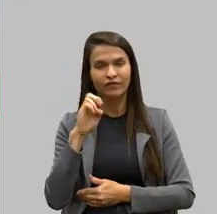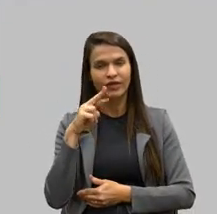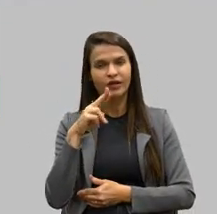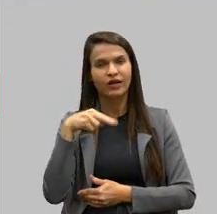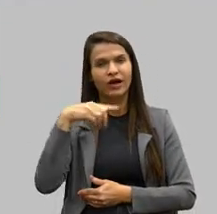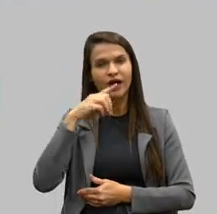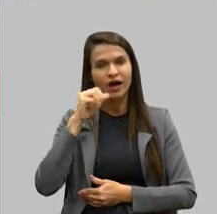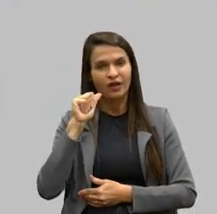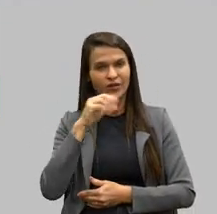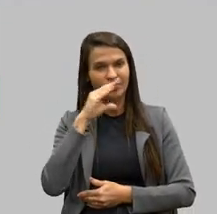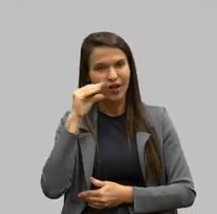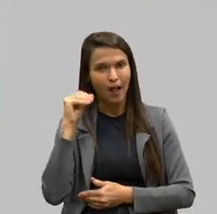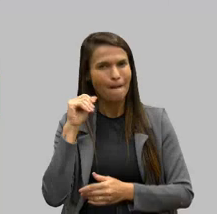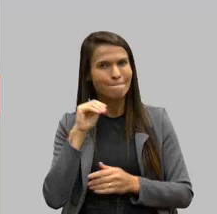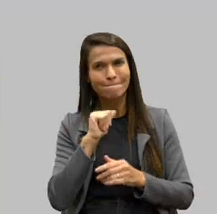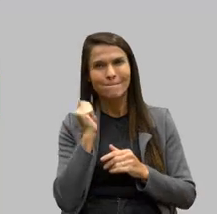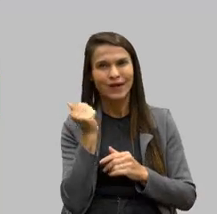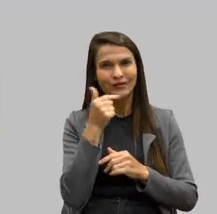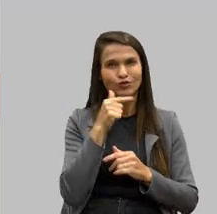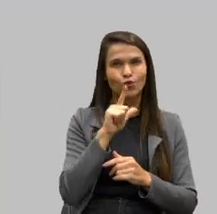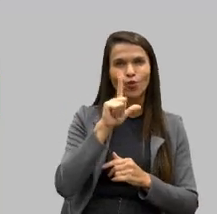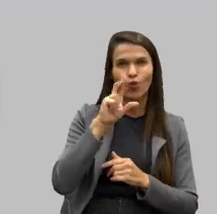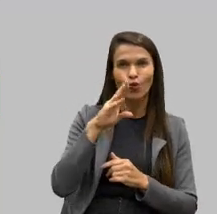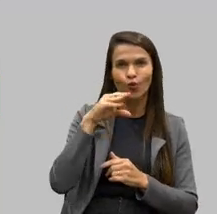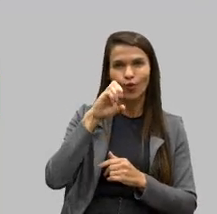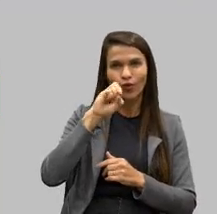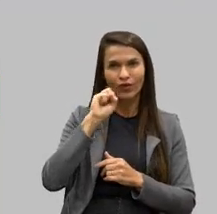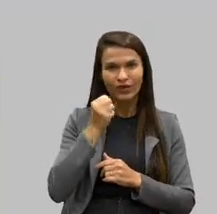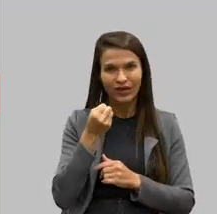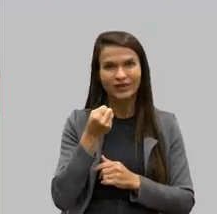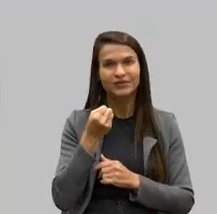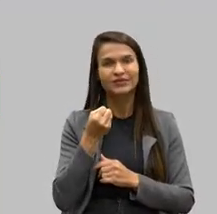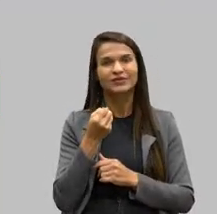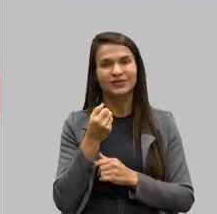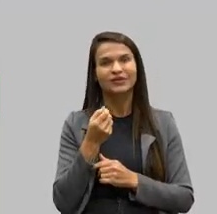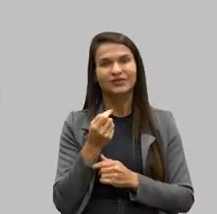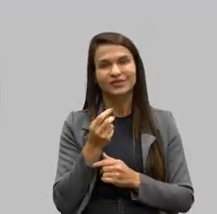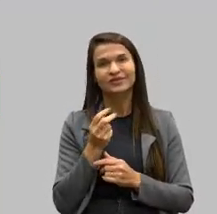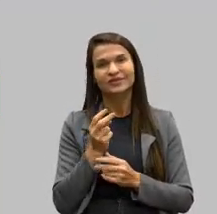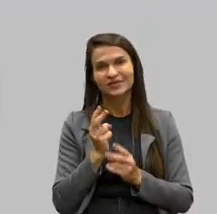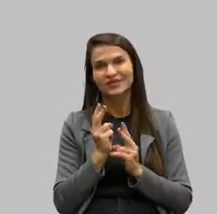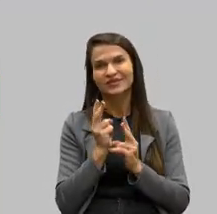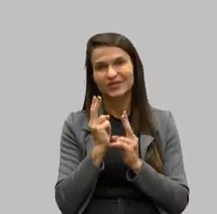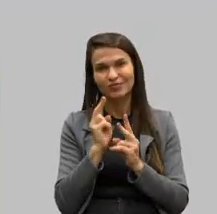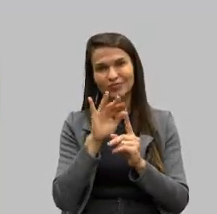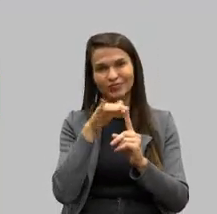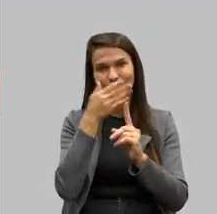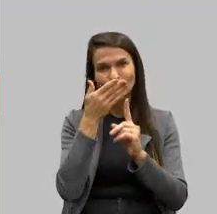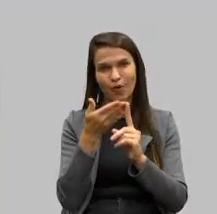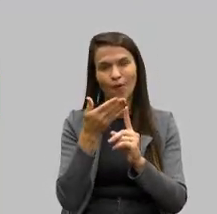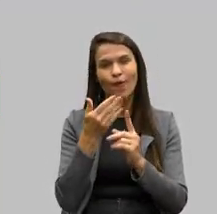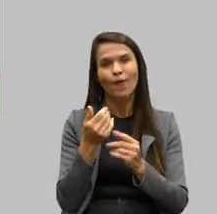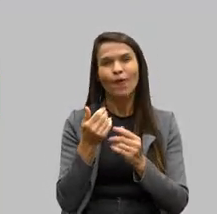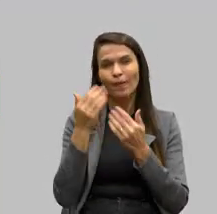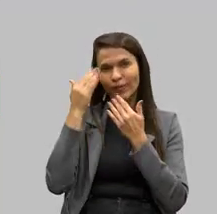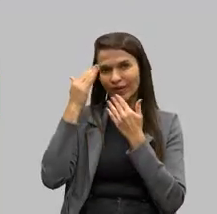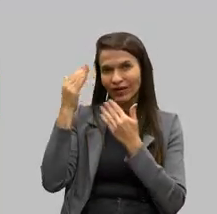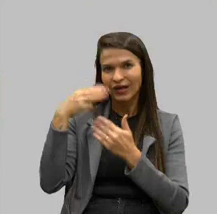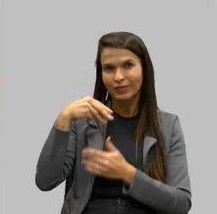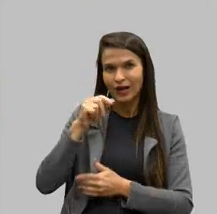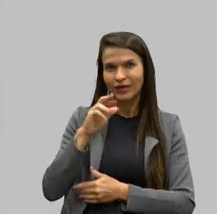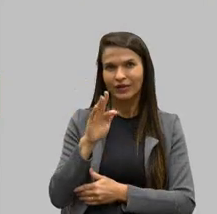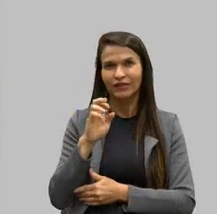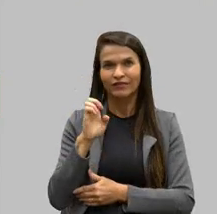mais do que do Lucas, que o Lucas foi aqui a todo tempo agradecido por todos, mas, Maria Fernanda, obrigado pelo seu trabalho aí, que foi